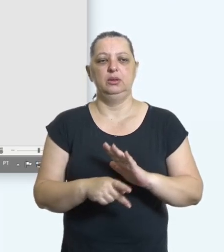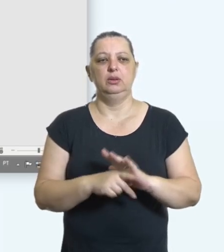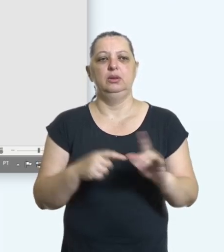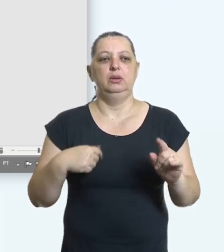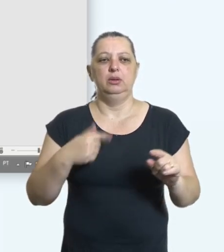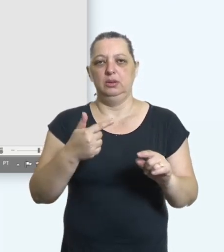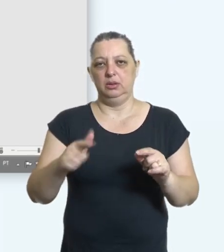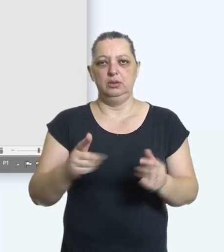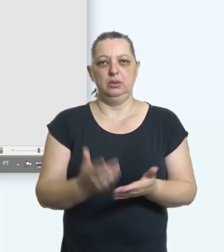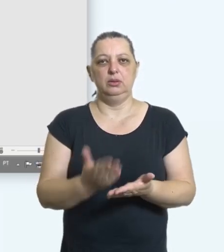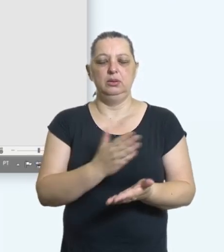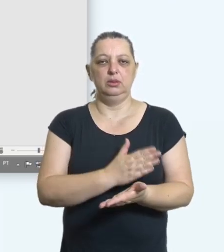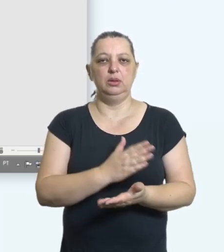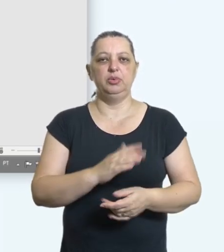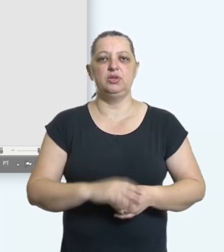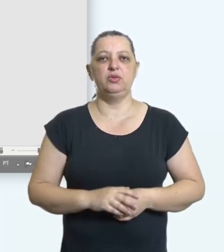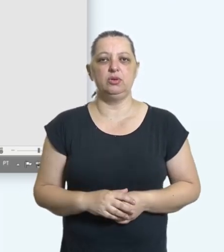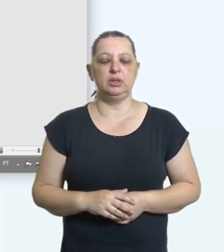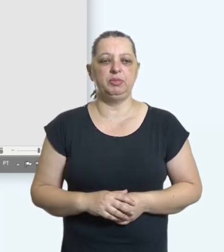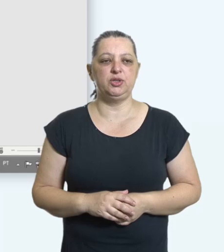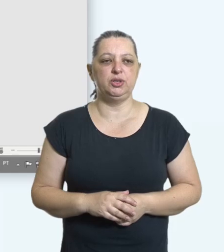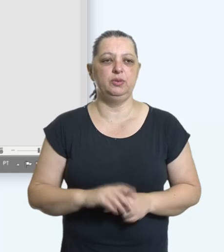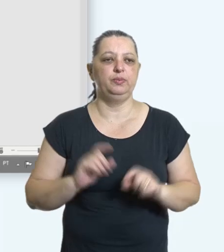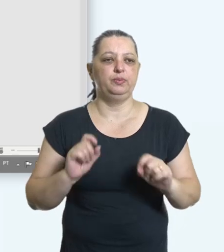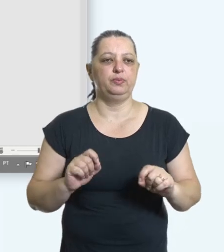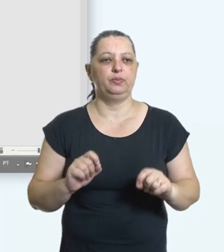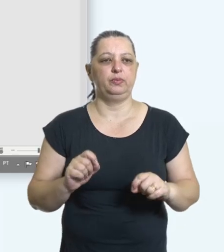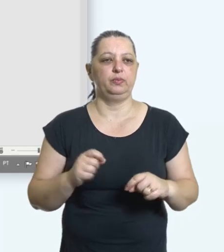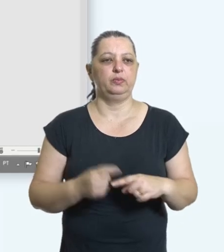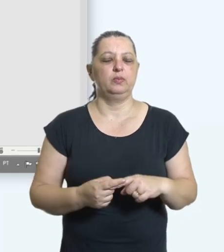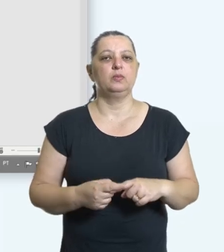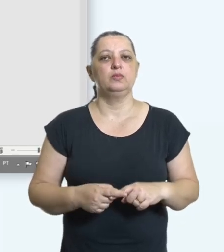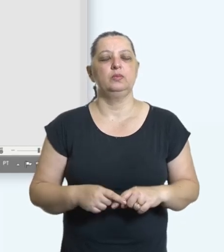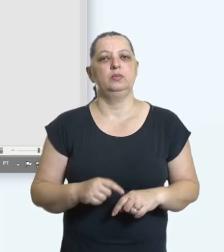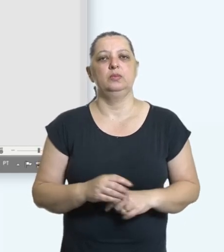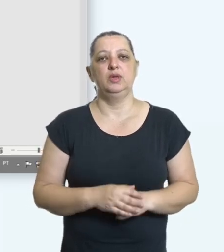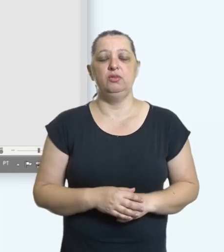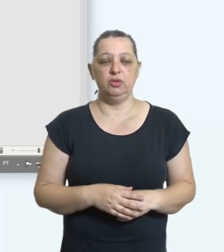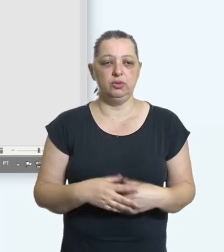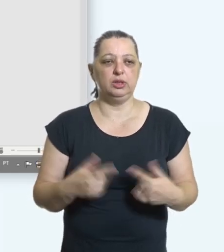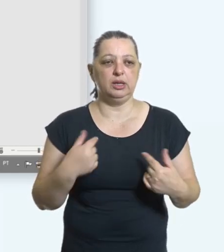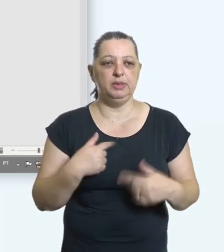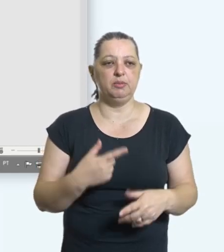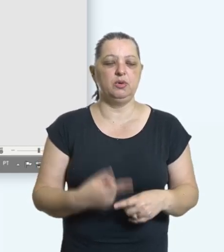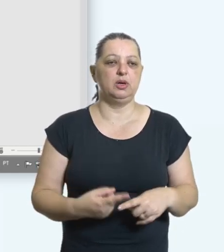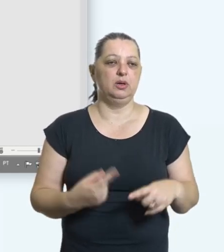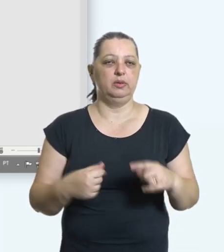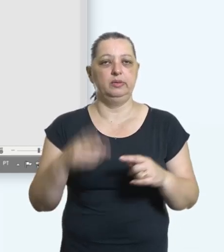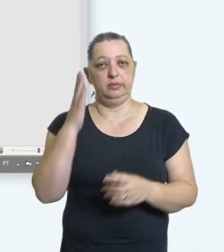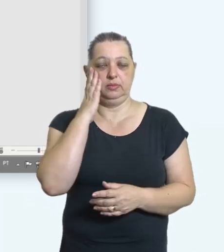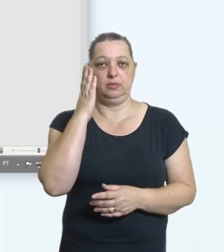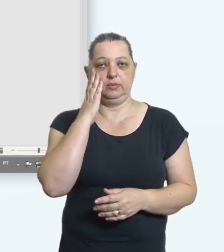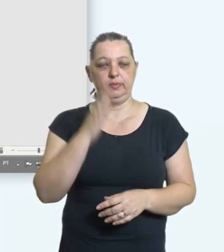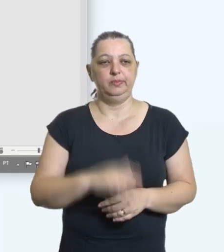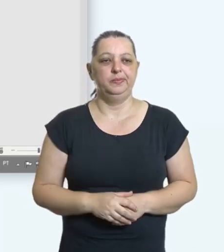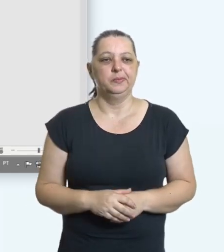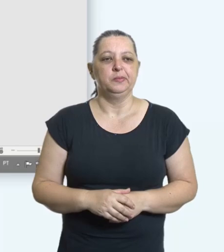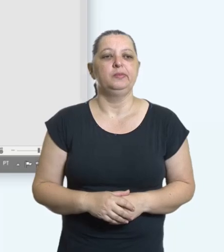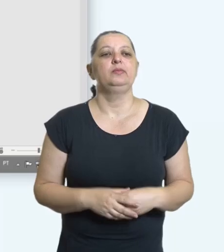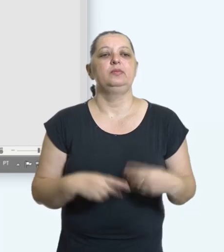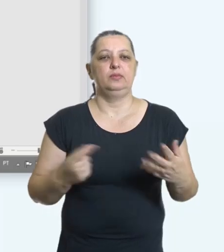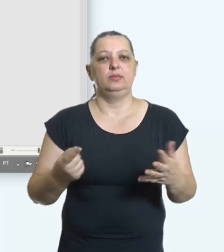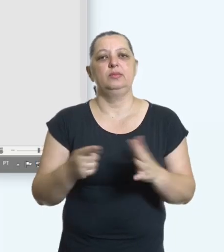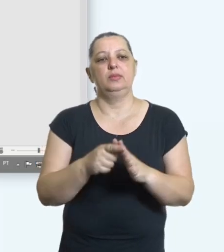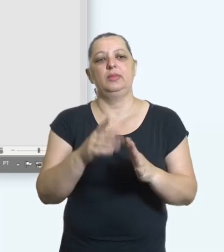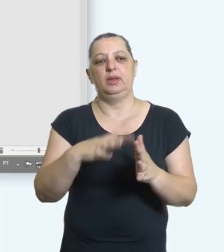outra página, ó. Página 3, já apaguei em língua portuguesa. Aula 2, pula